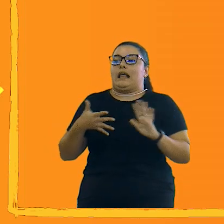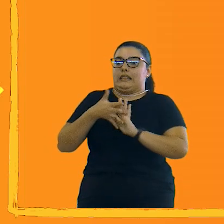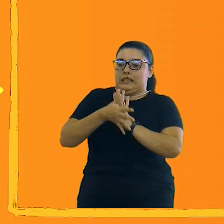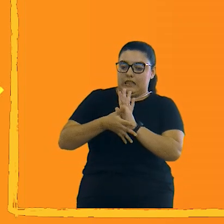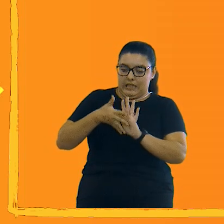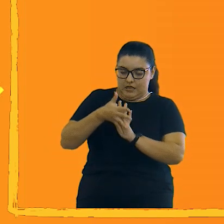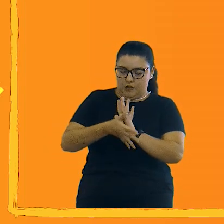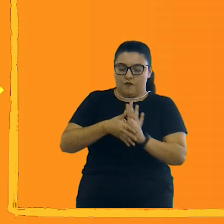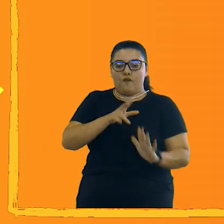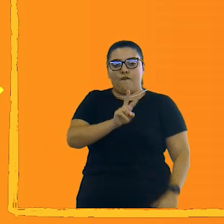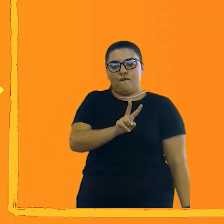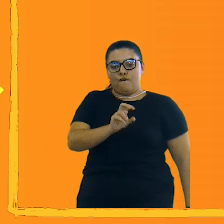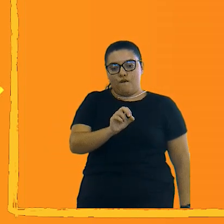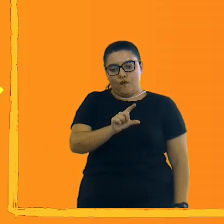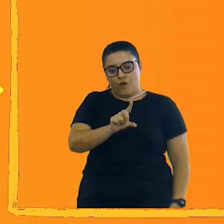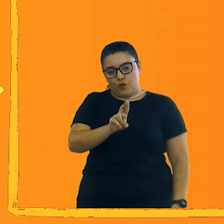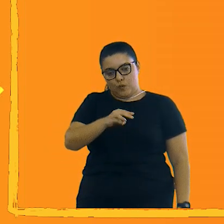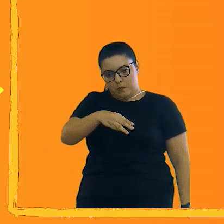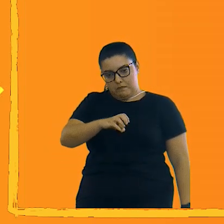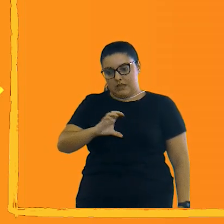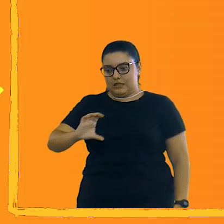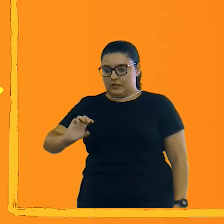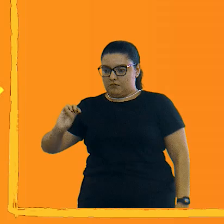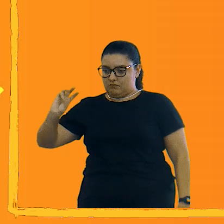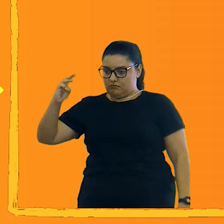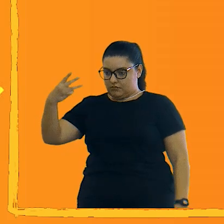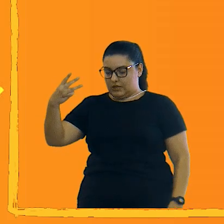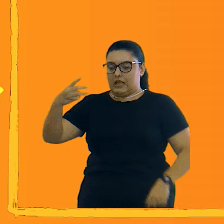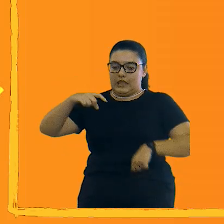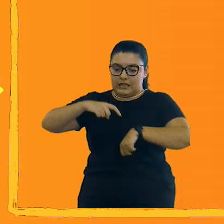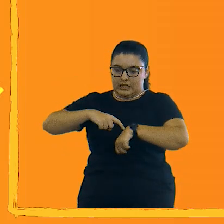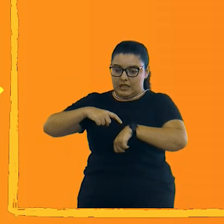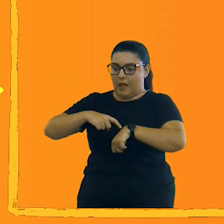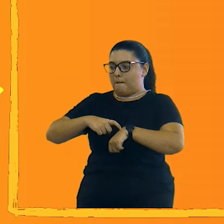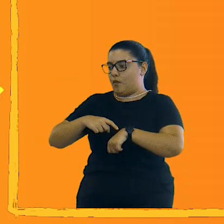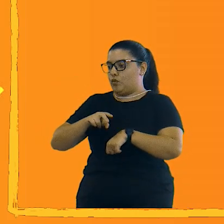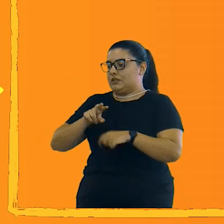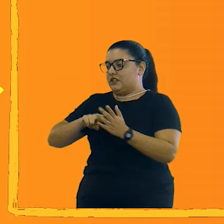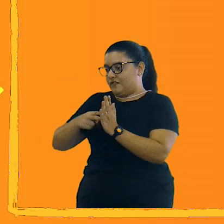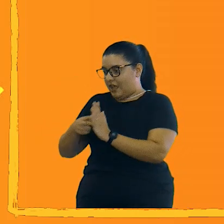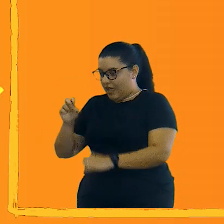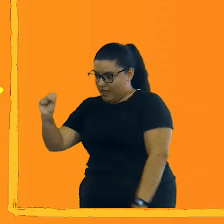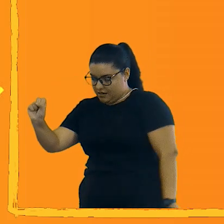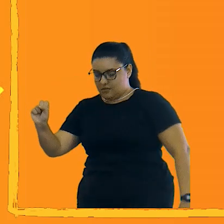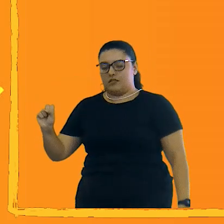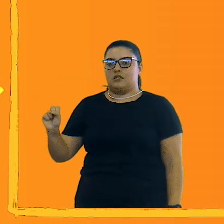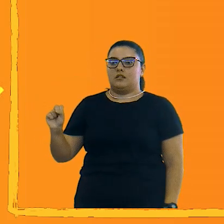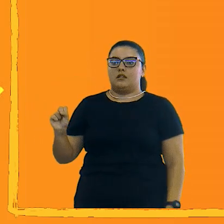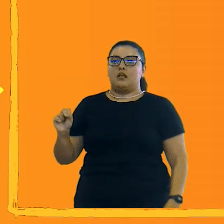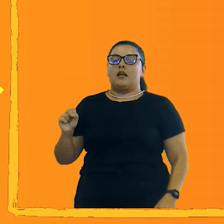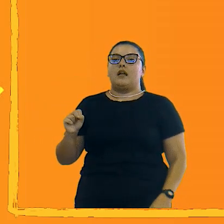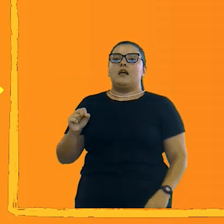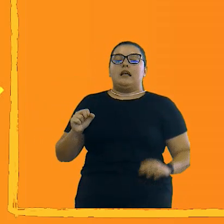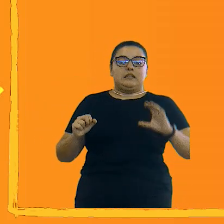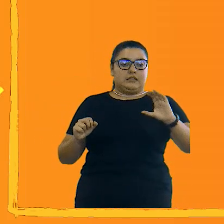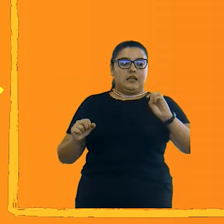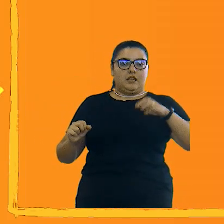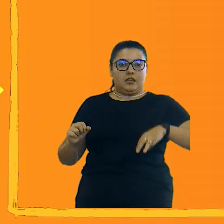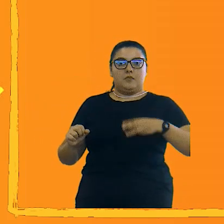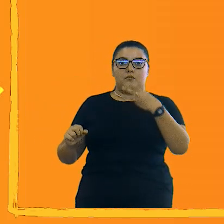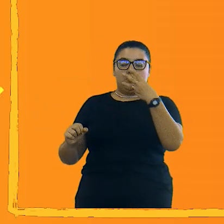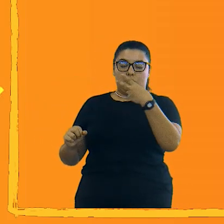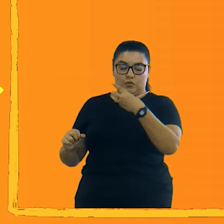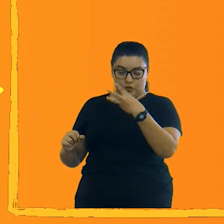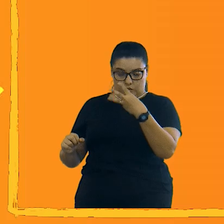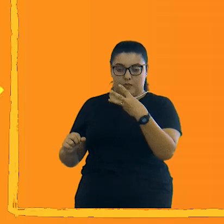termos volume cm C por unidade de tempo S portanto a unidade correta será cm C por